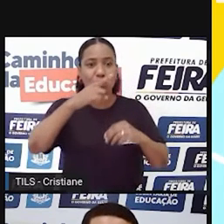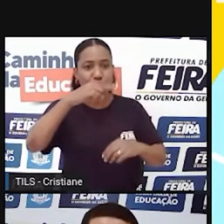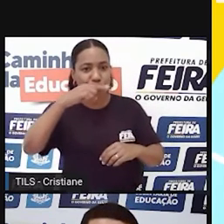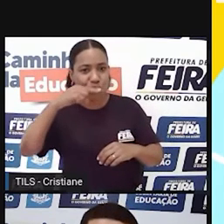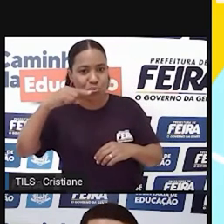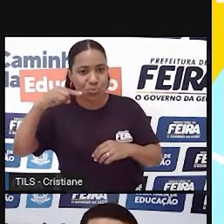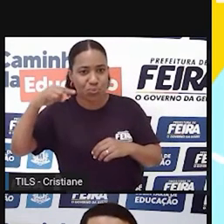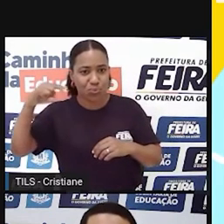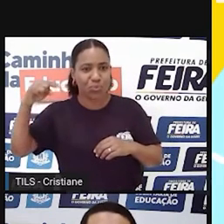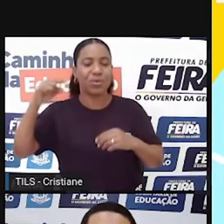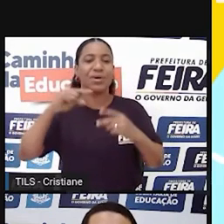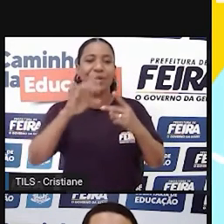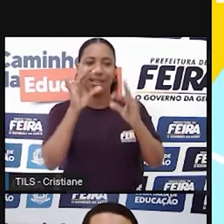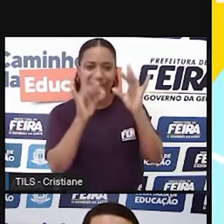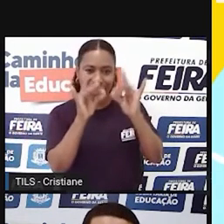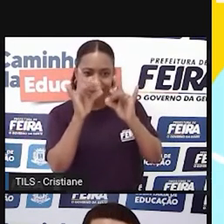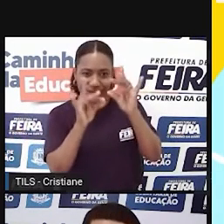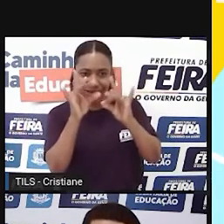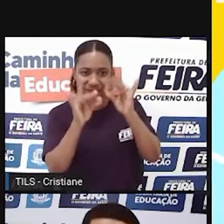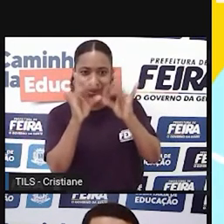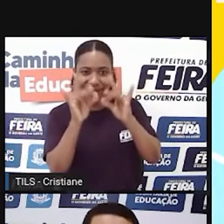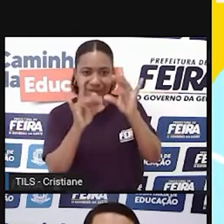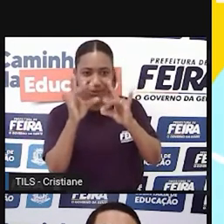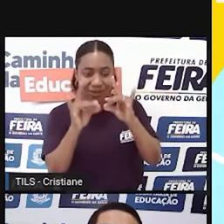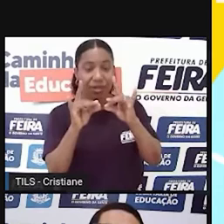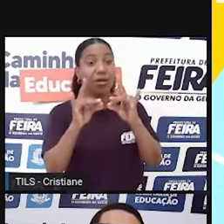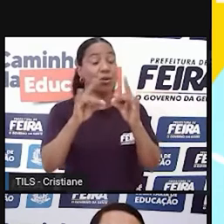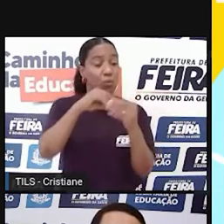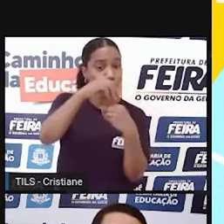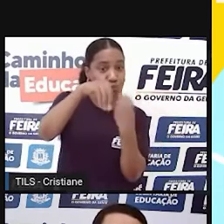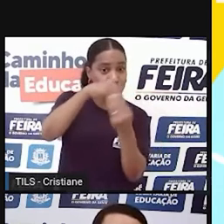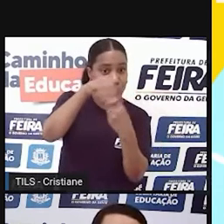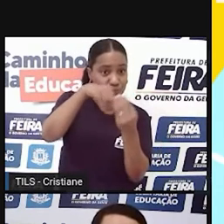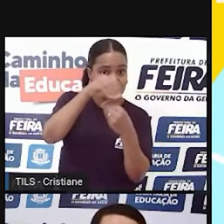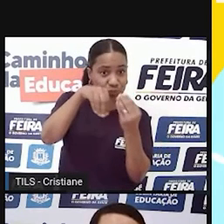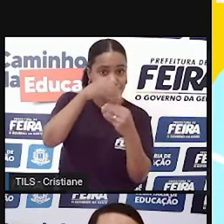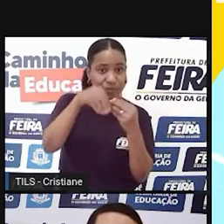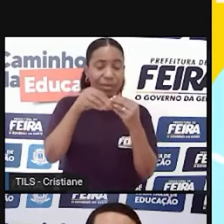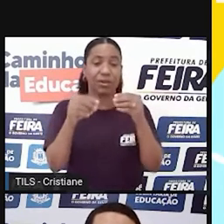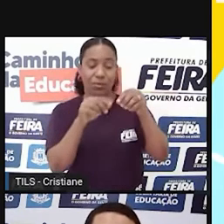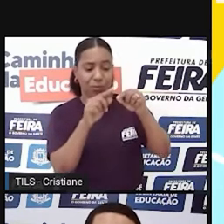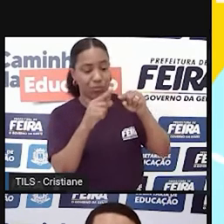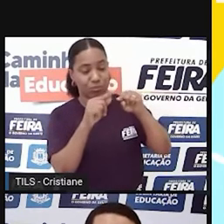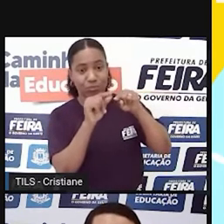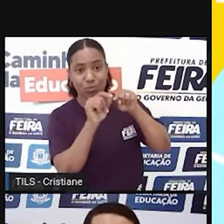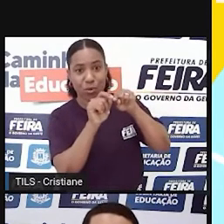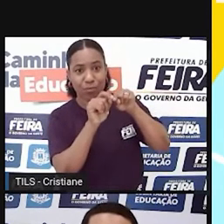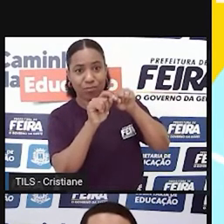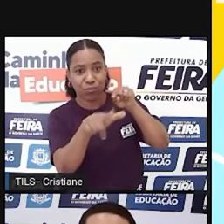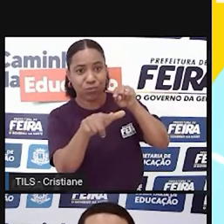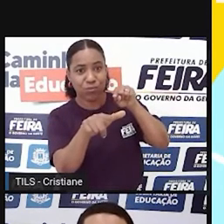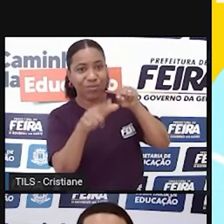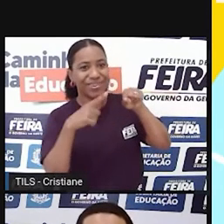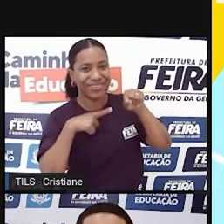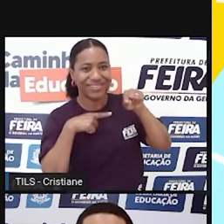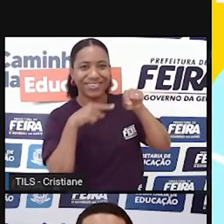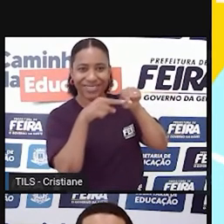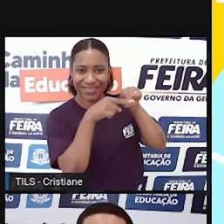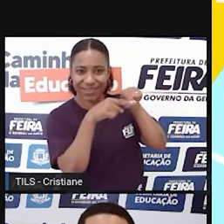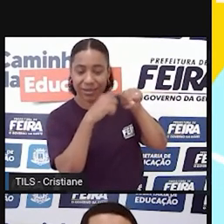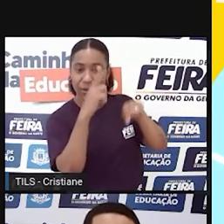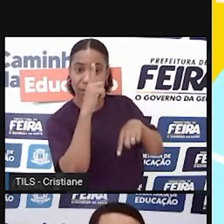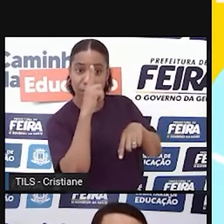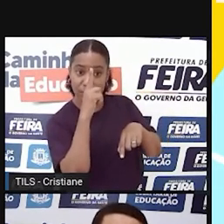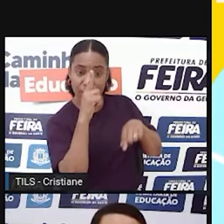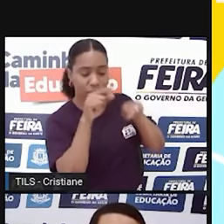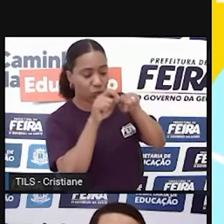o líquido seminal e o líquido prostático, aí esse líquido vai sair pelo pênis, que é esse órgão que ele